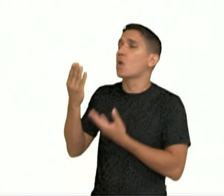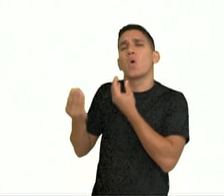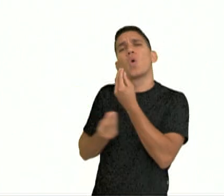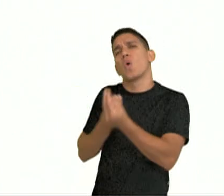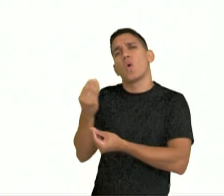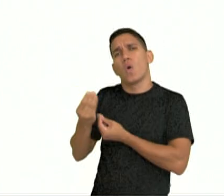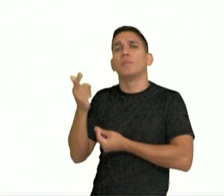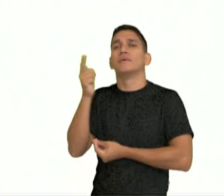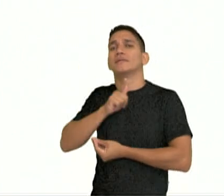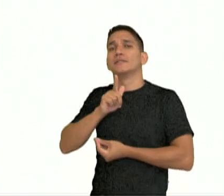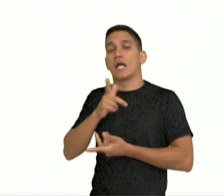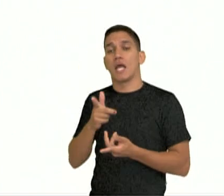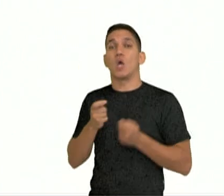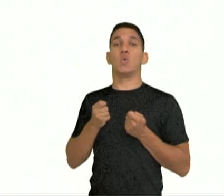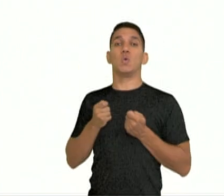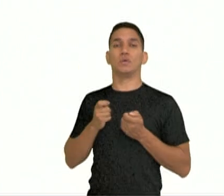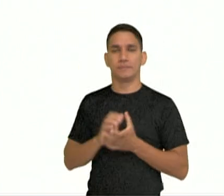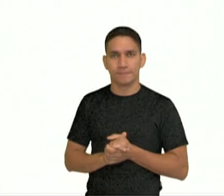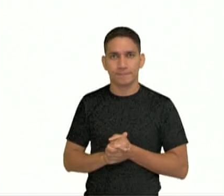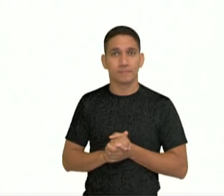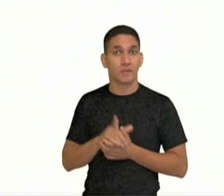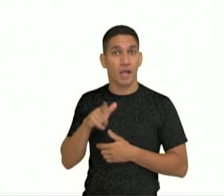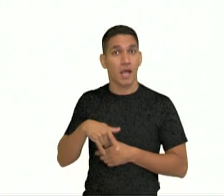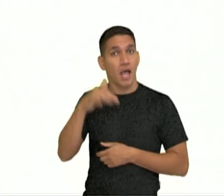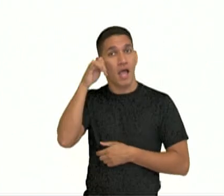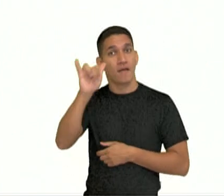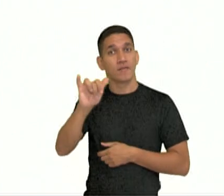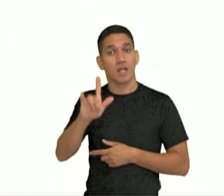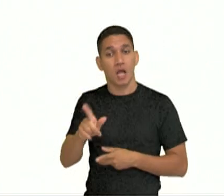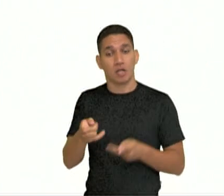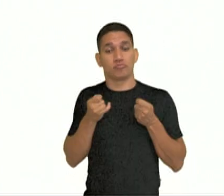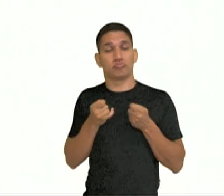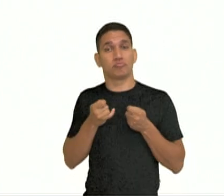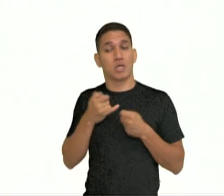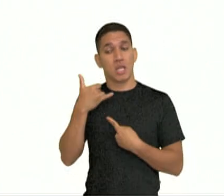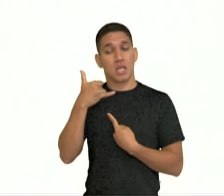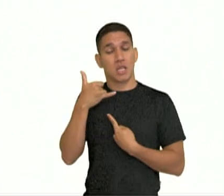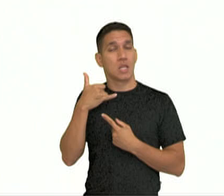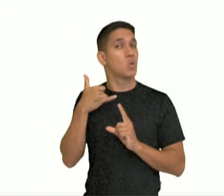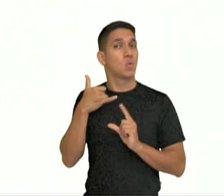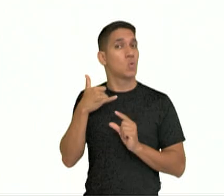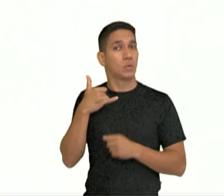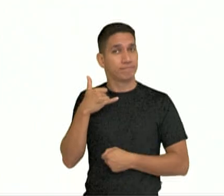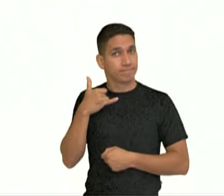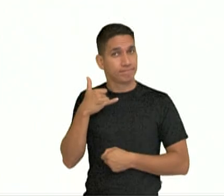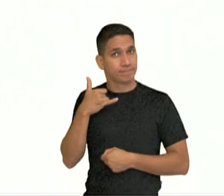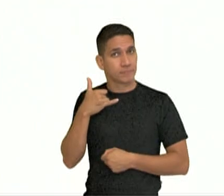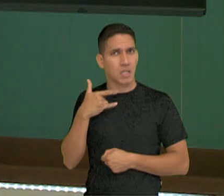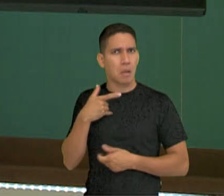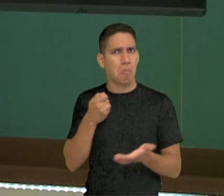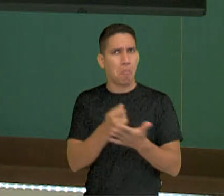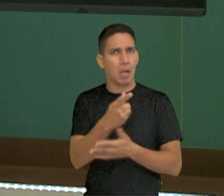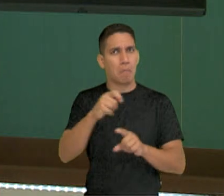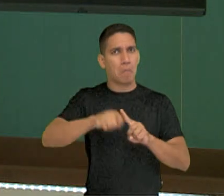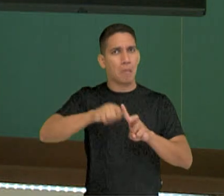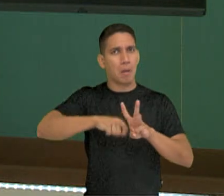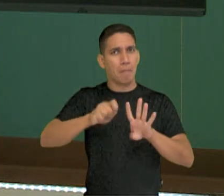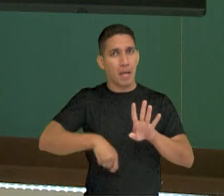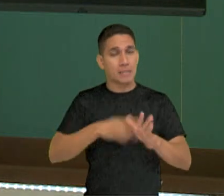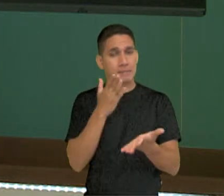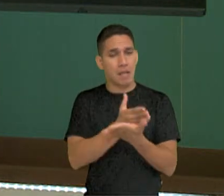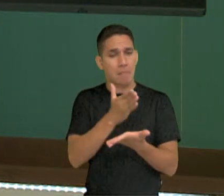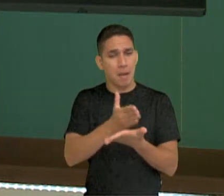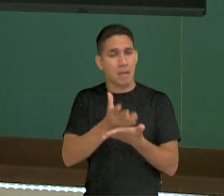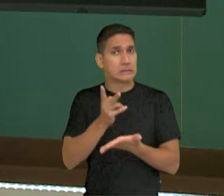poderia economizar? Reduzir, por exemplo, o telefone. O telefone ela estava gastando com plano fixo,